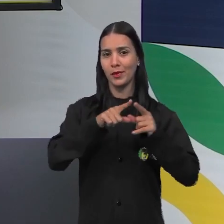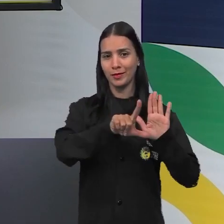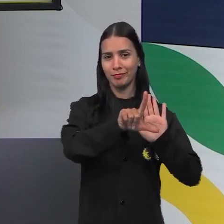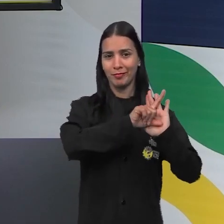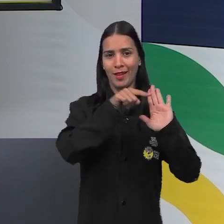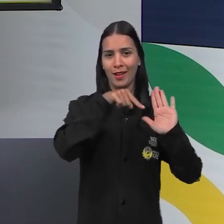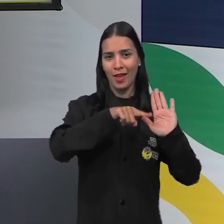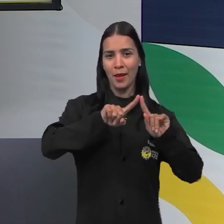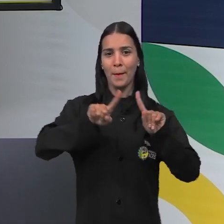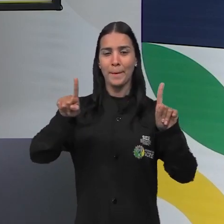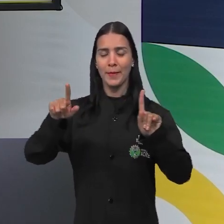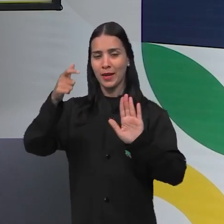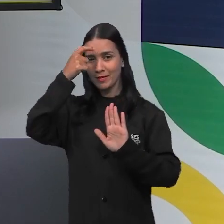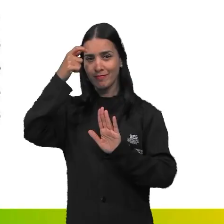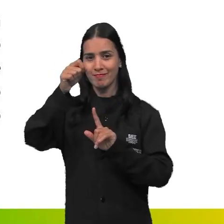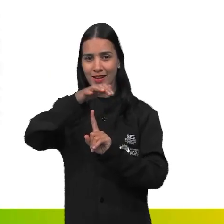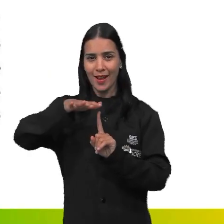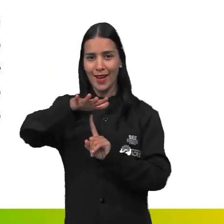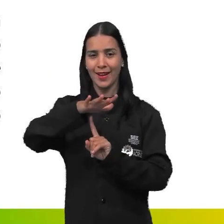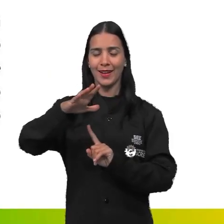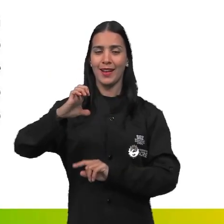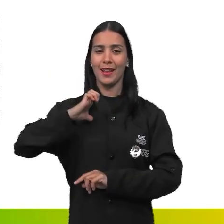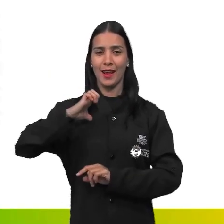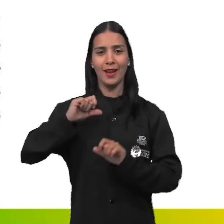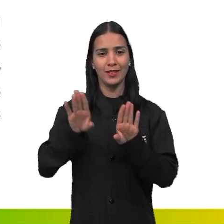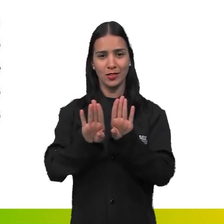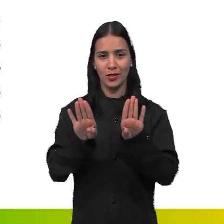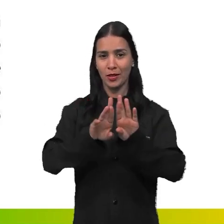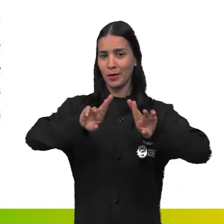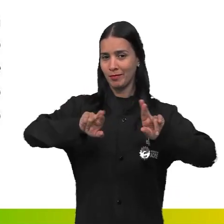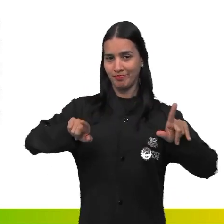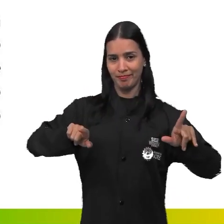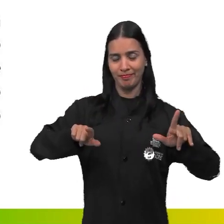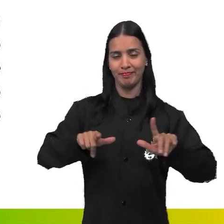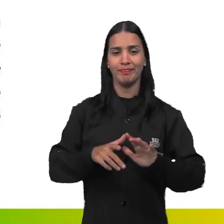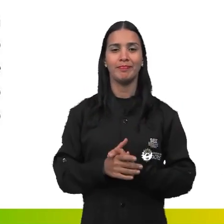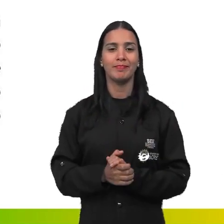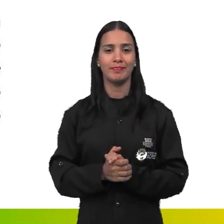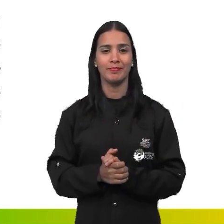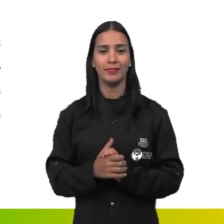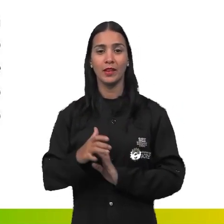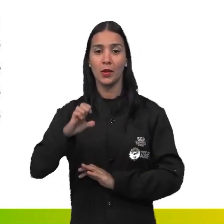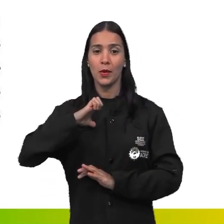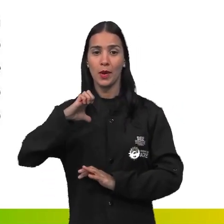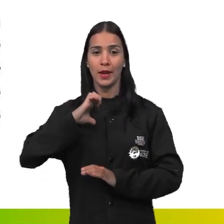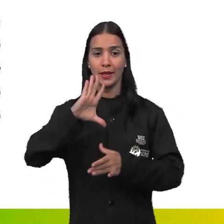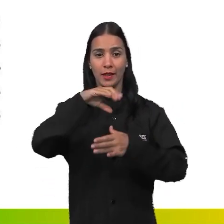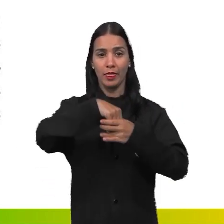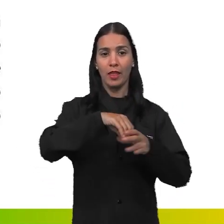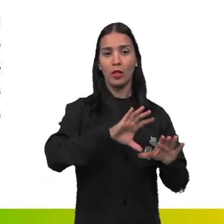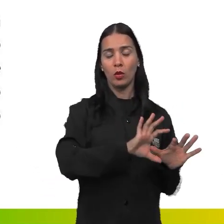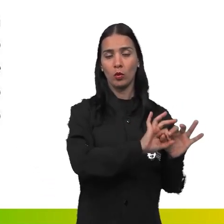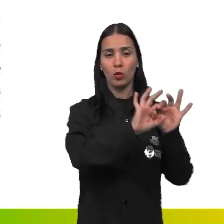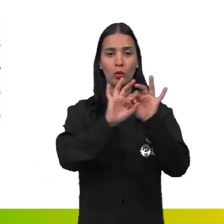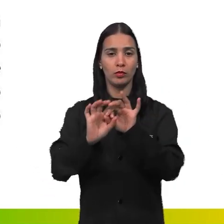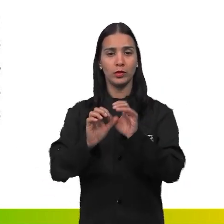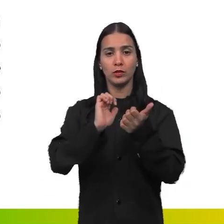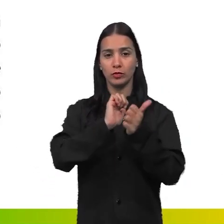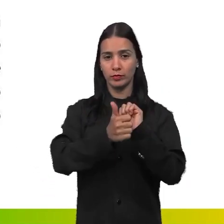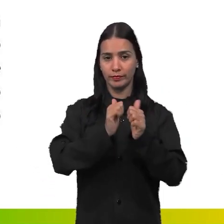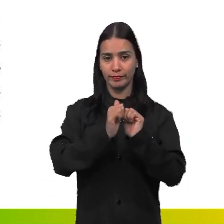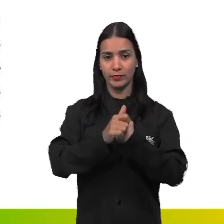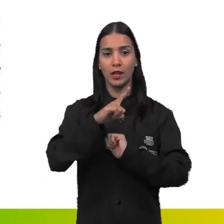regulamentação. Ok? Estamos aqui só para a gente entender um pouco melhor. A ética no esporte refere-se ao conjunto de